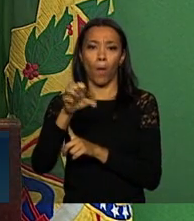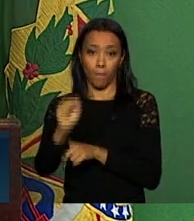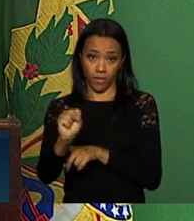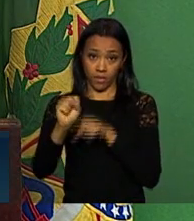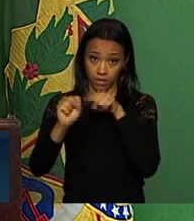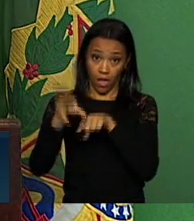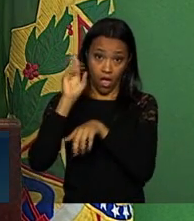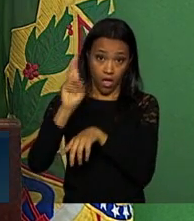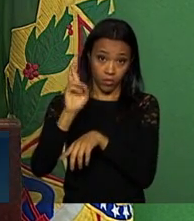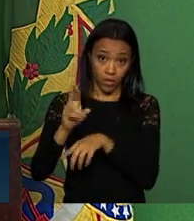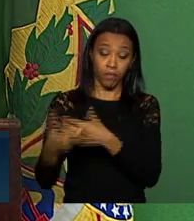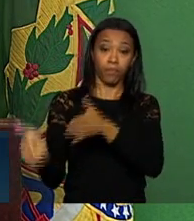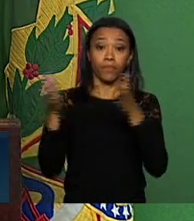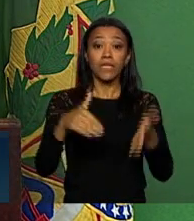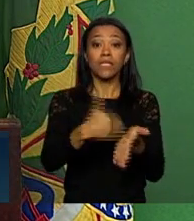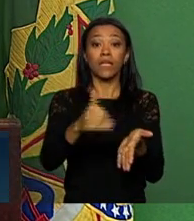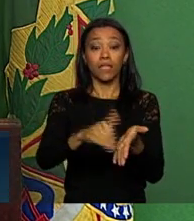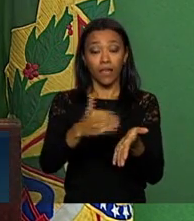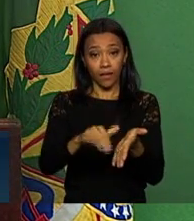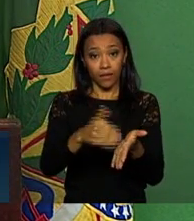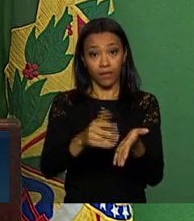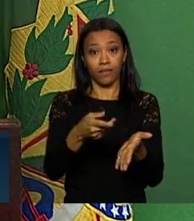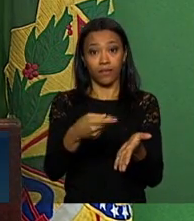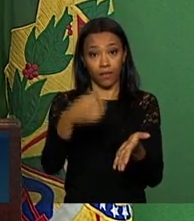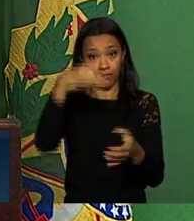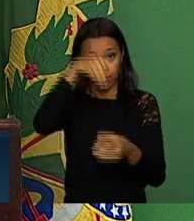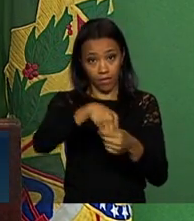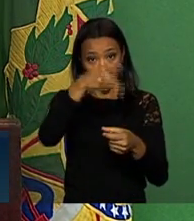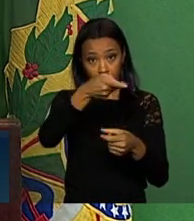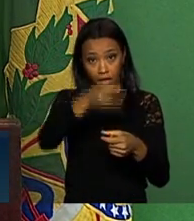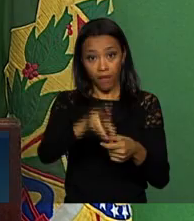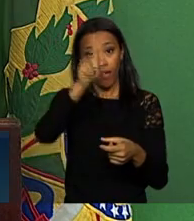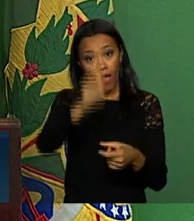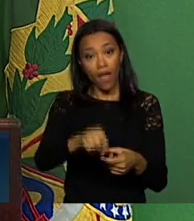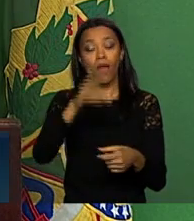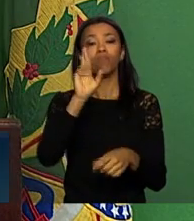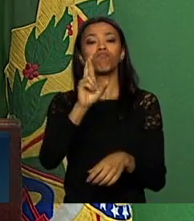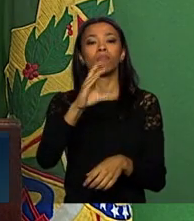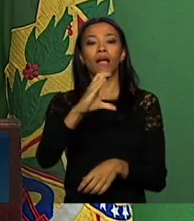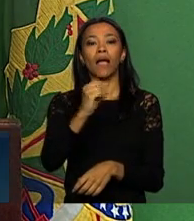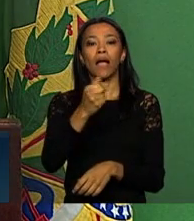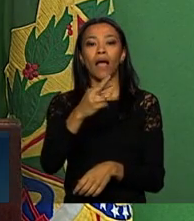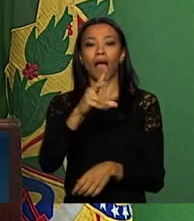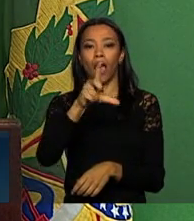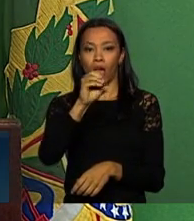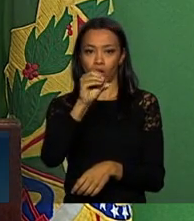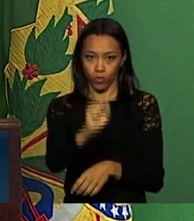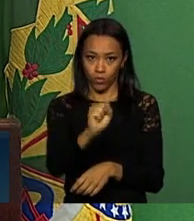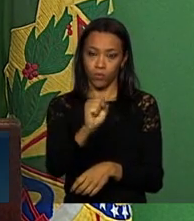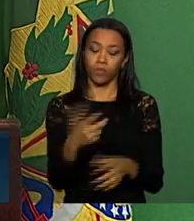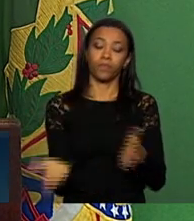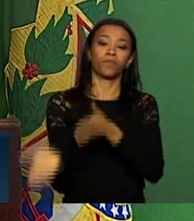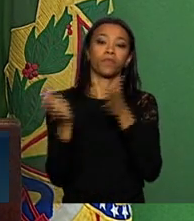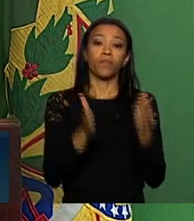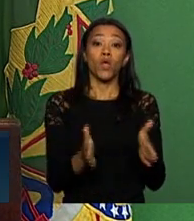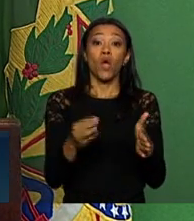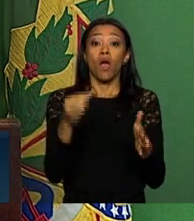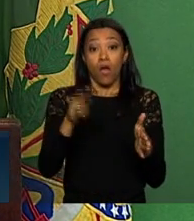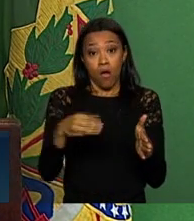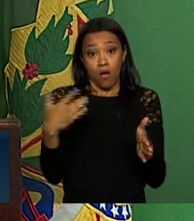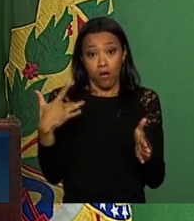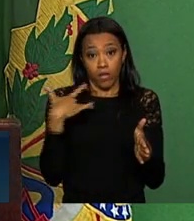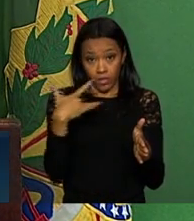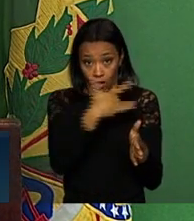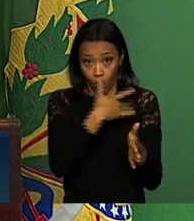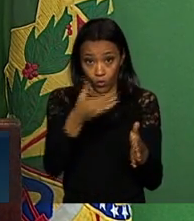a secretaria nacional da Previdência que será dirigida por Carlos ardo gabas o Ministério da Saúde terá